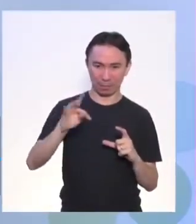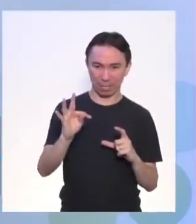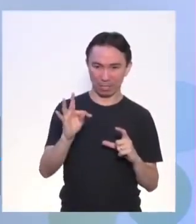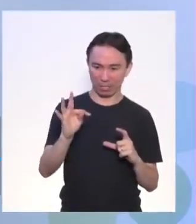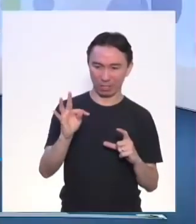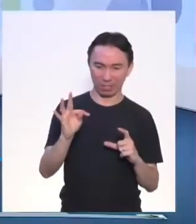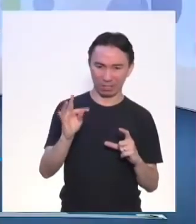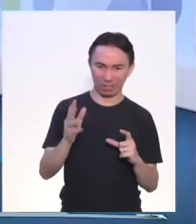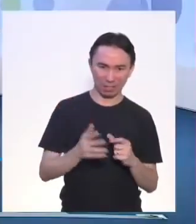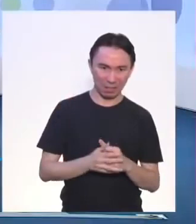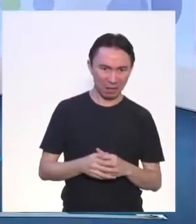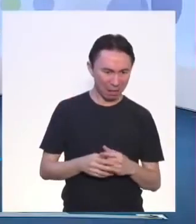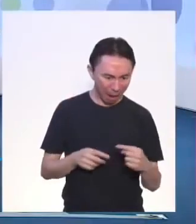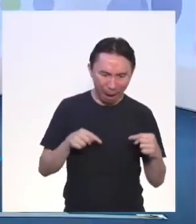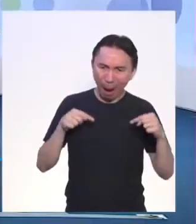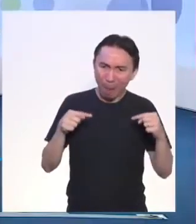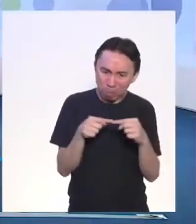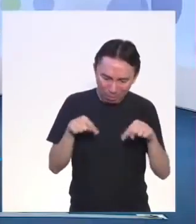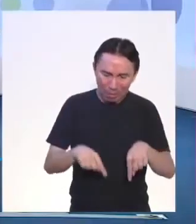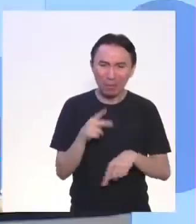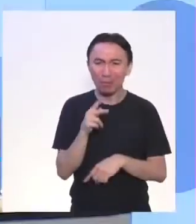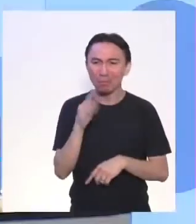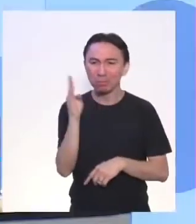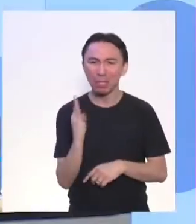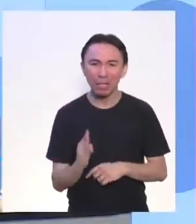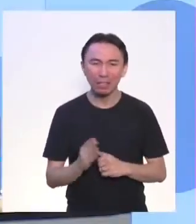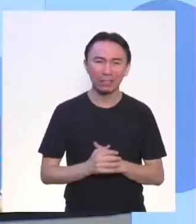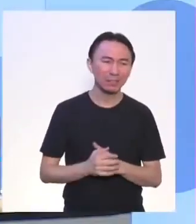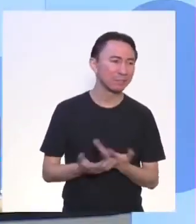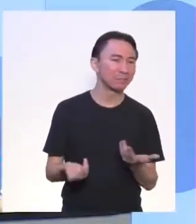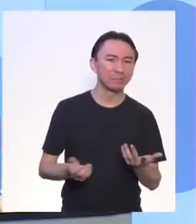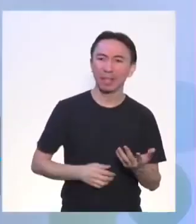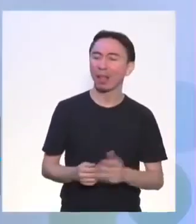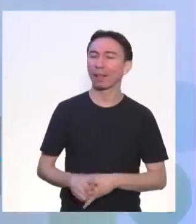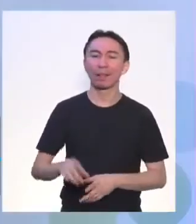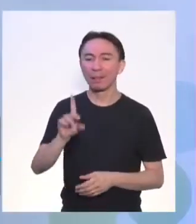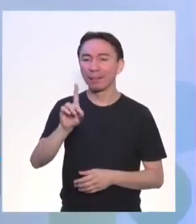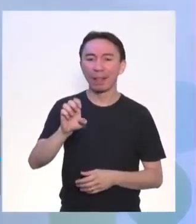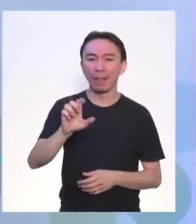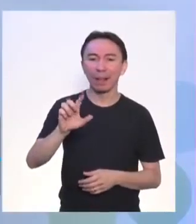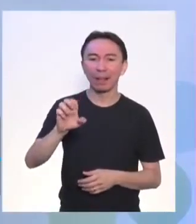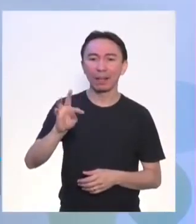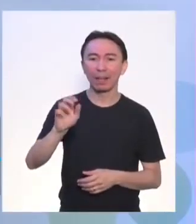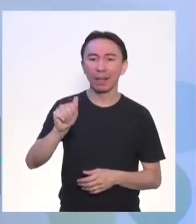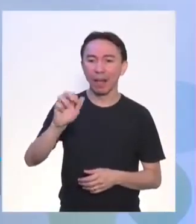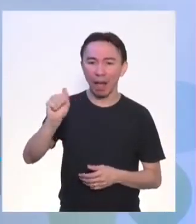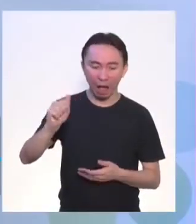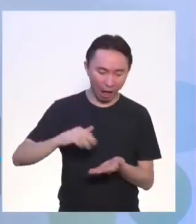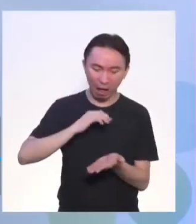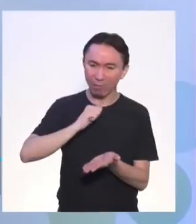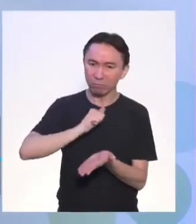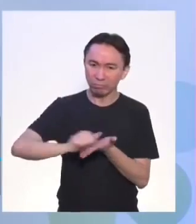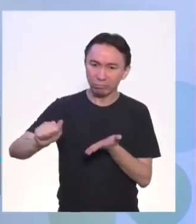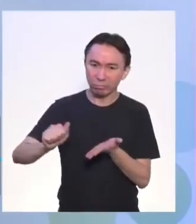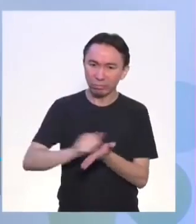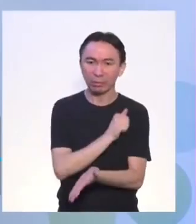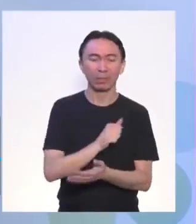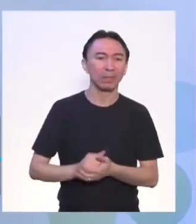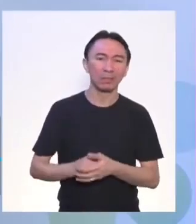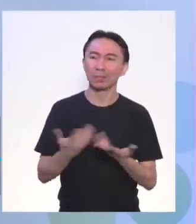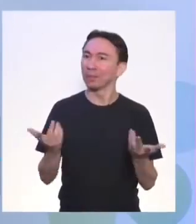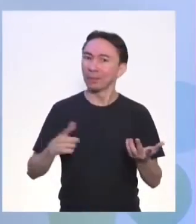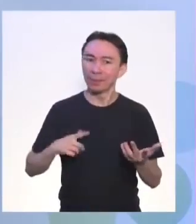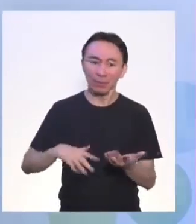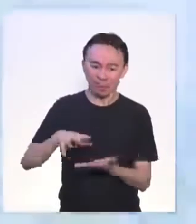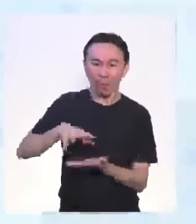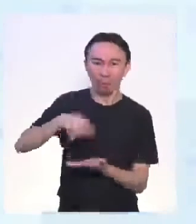né? Deletar, dar um print, né? Printar a tela, deletar. Escanear, né? Então, vamos lá. Então, a